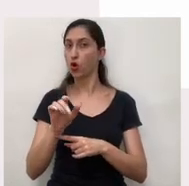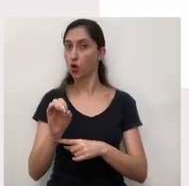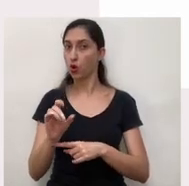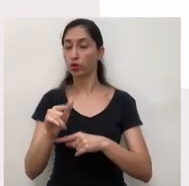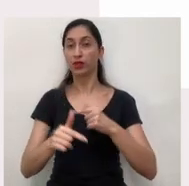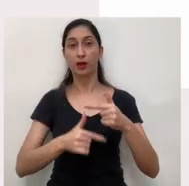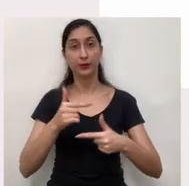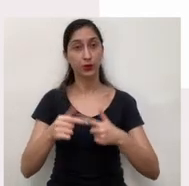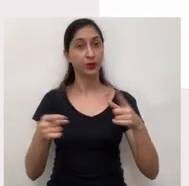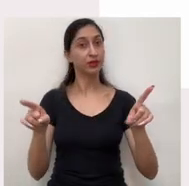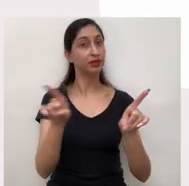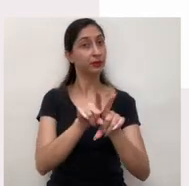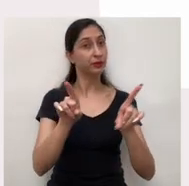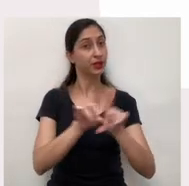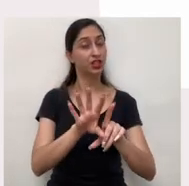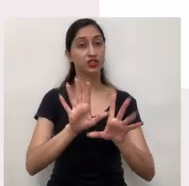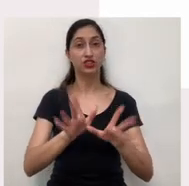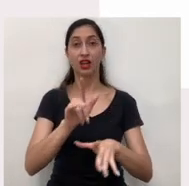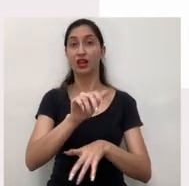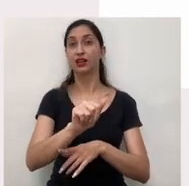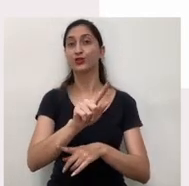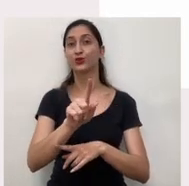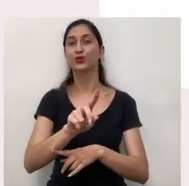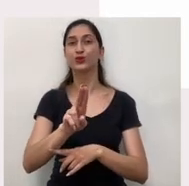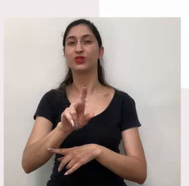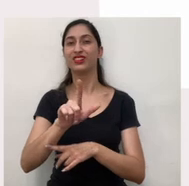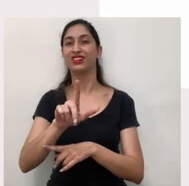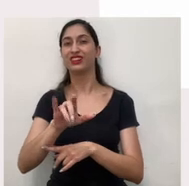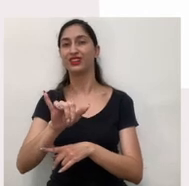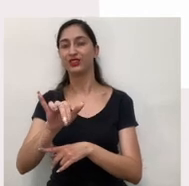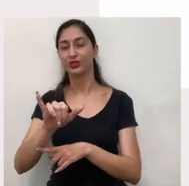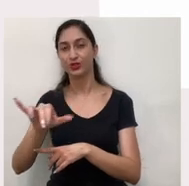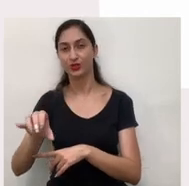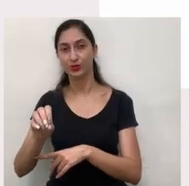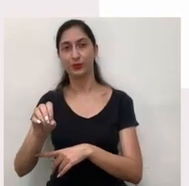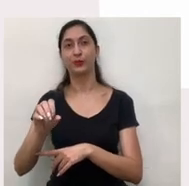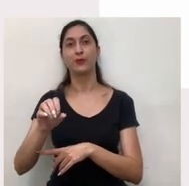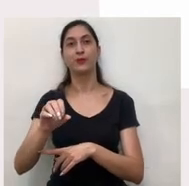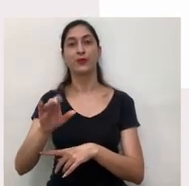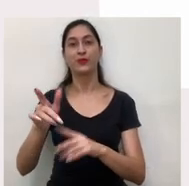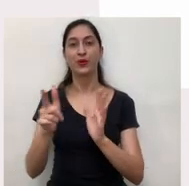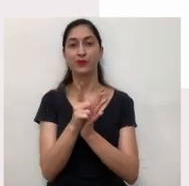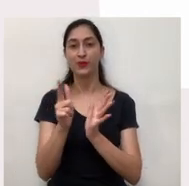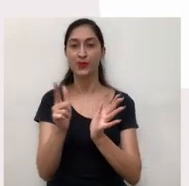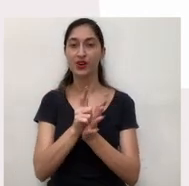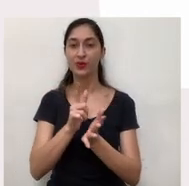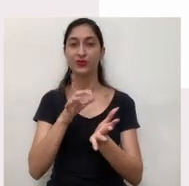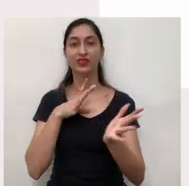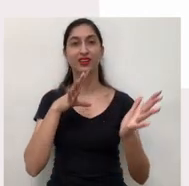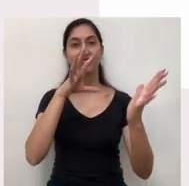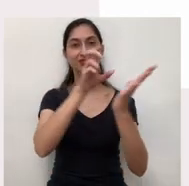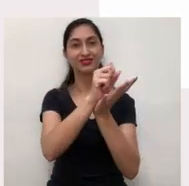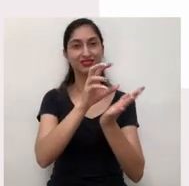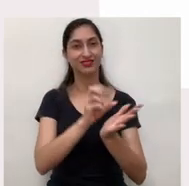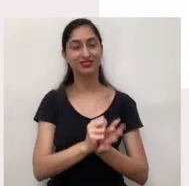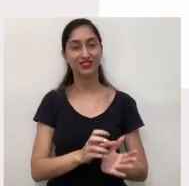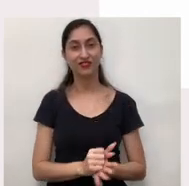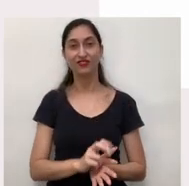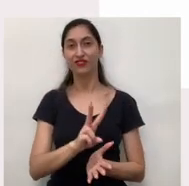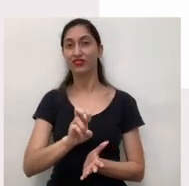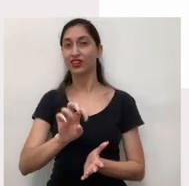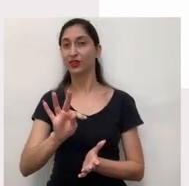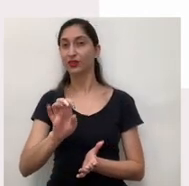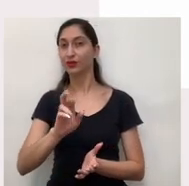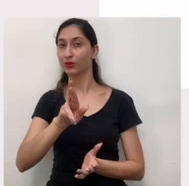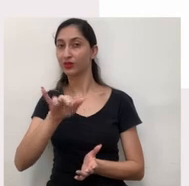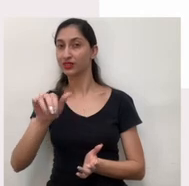seus azulejos de papel, Renata Paz, com um inventário gráfico e vetorial